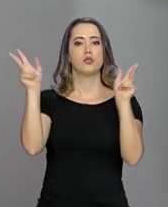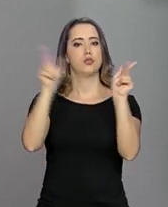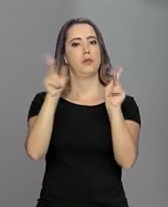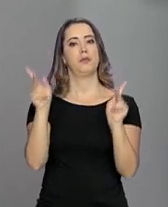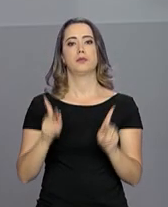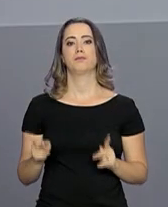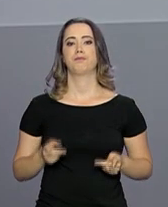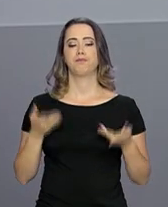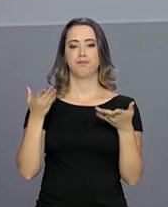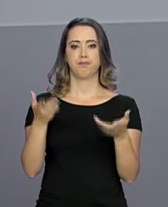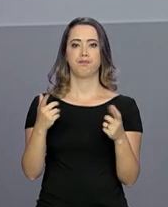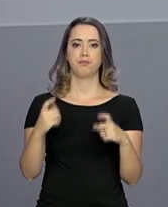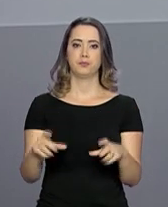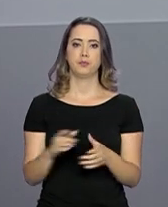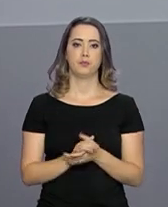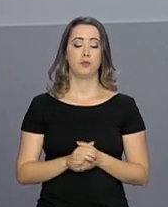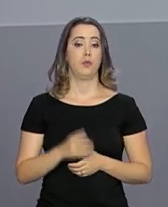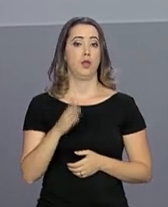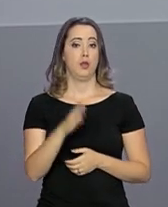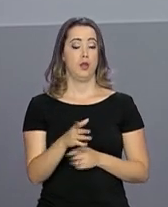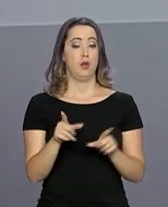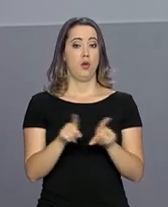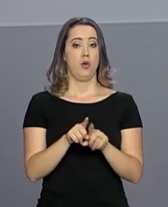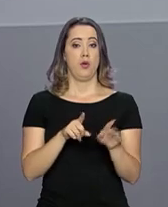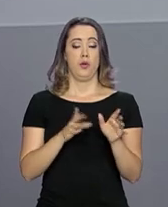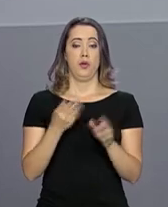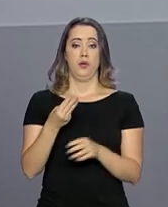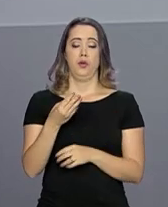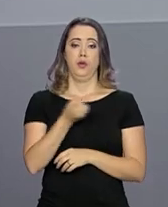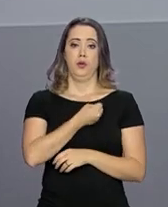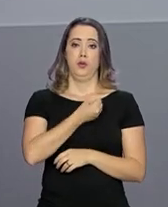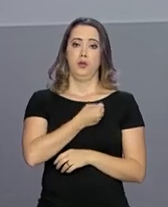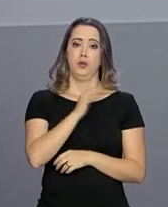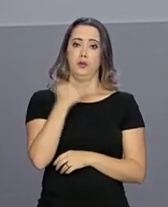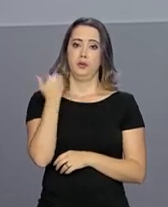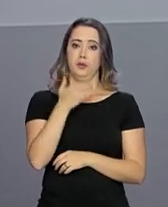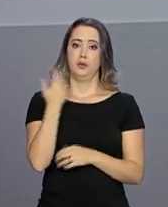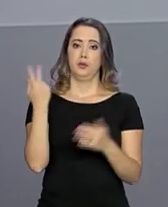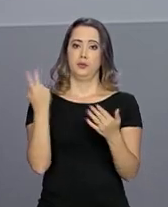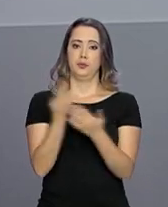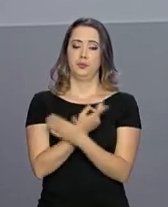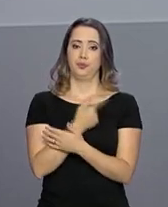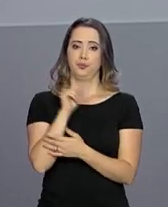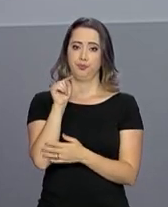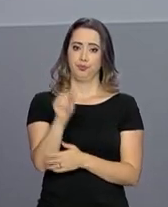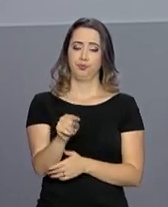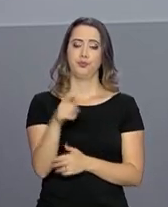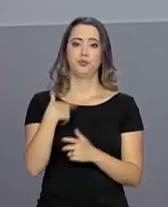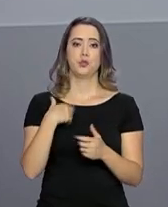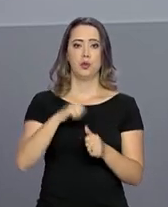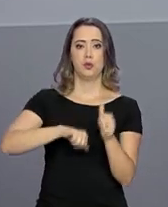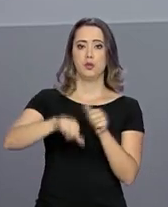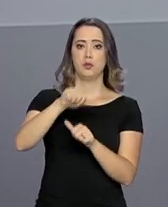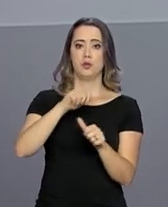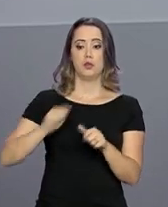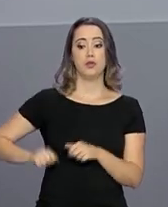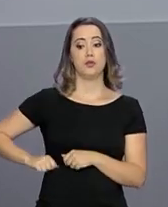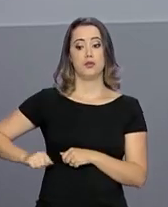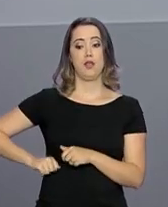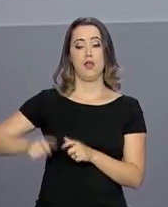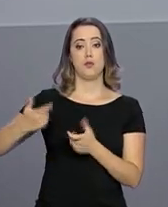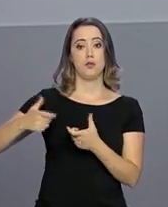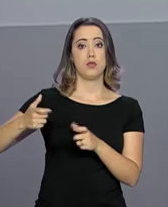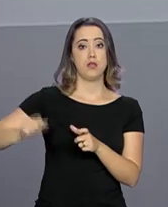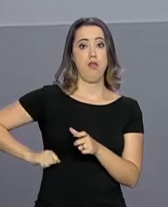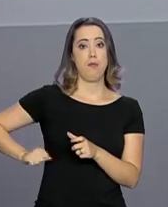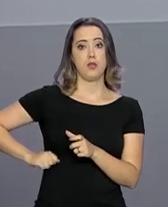à paz. Segundo informações da agência Reuters, o número de mortos nos protestos contra a mudança da embaixada dos Estados Unidos para